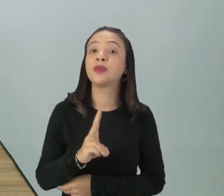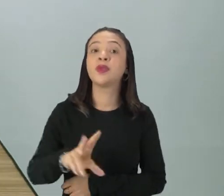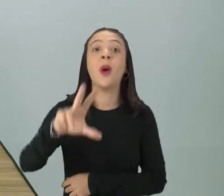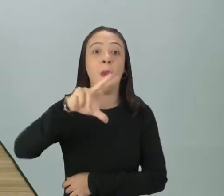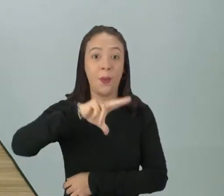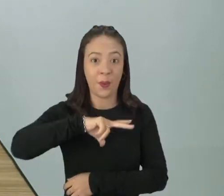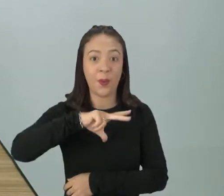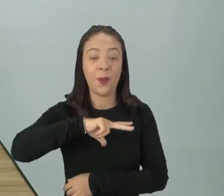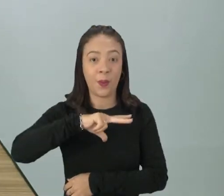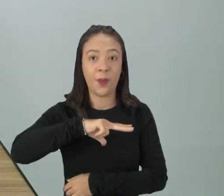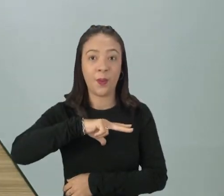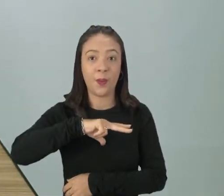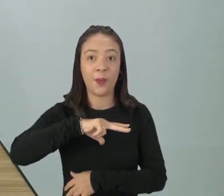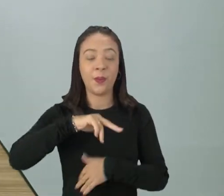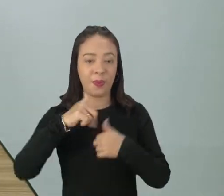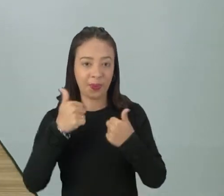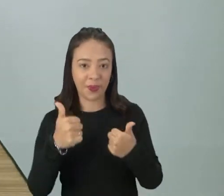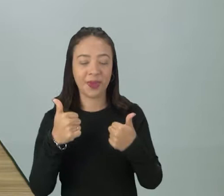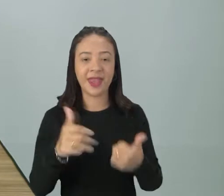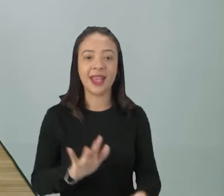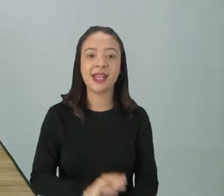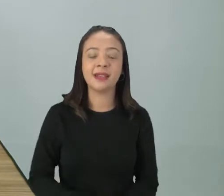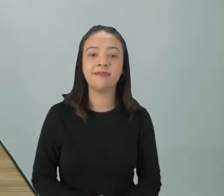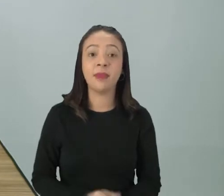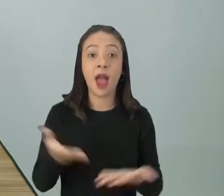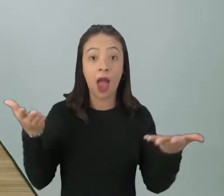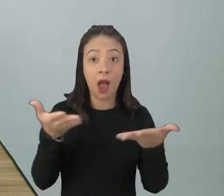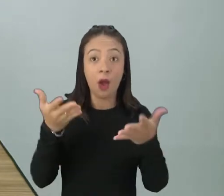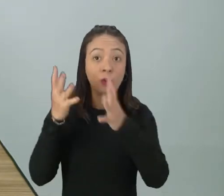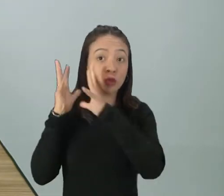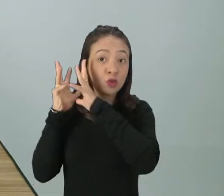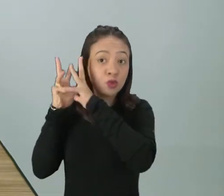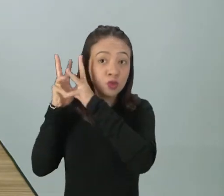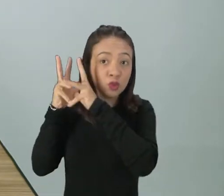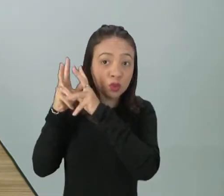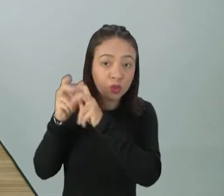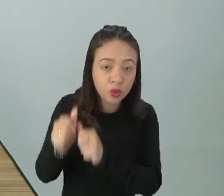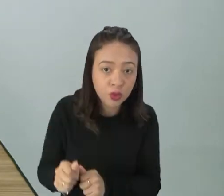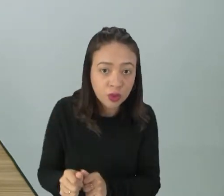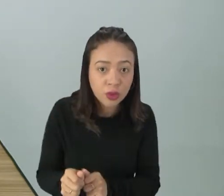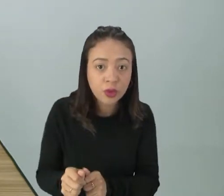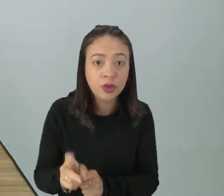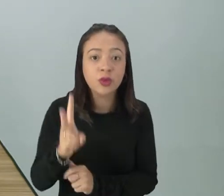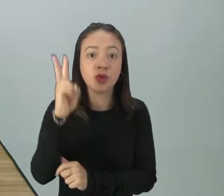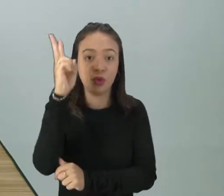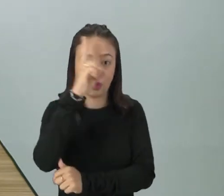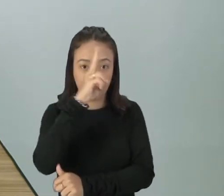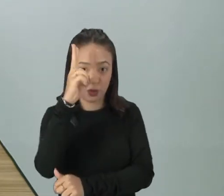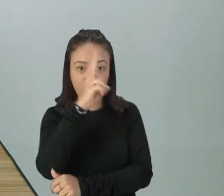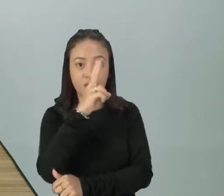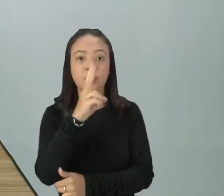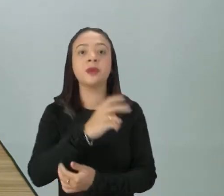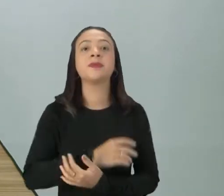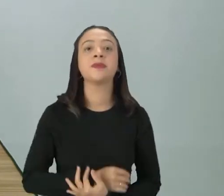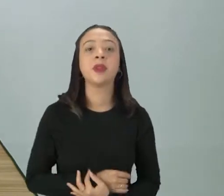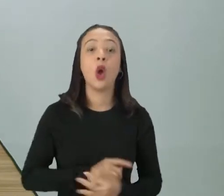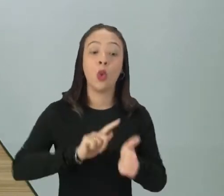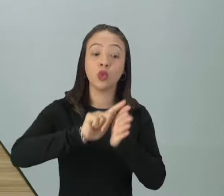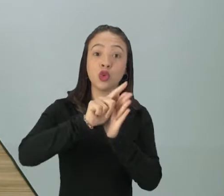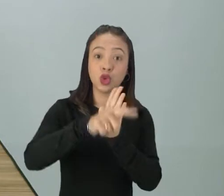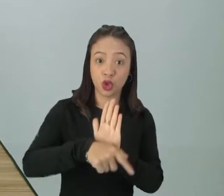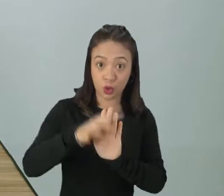Portuguesa. Muito bem! Vamos relembrar um pouco da nossa história. Qual é o nosso gênero